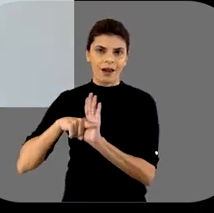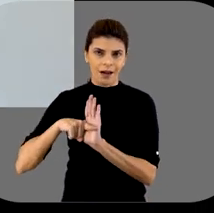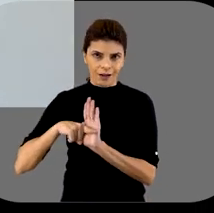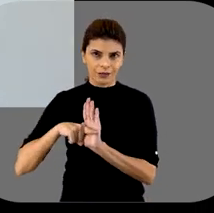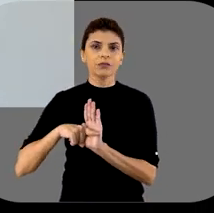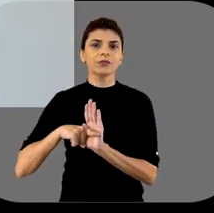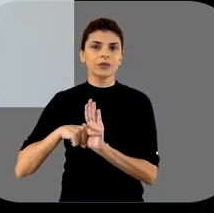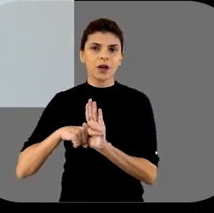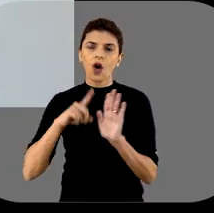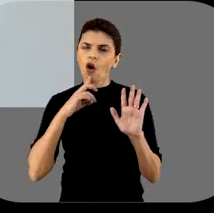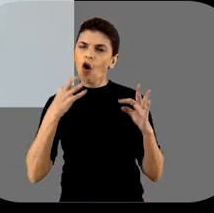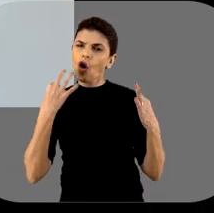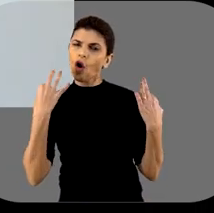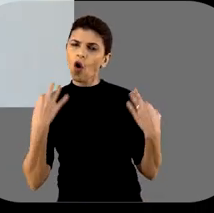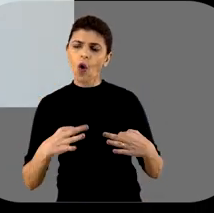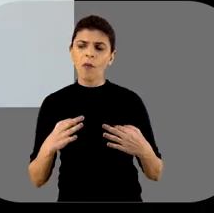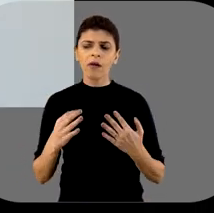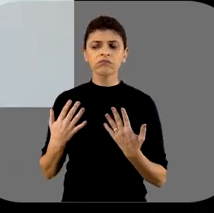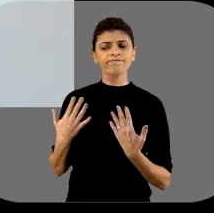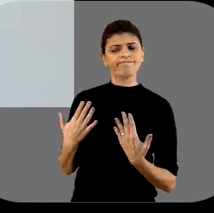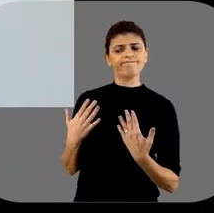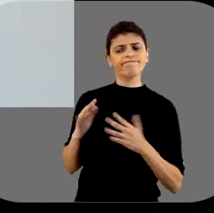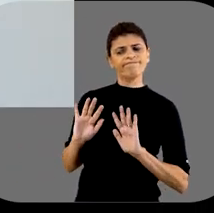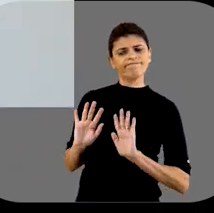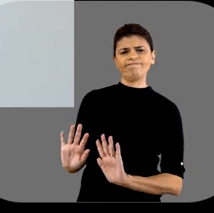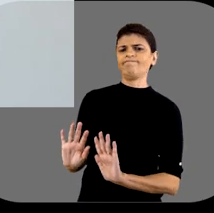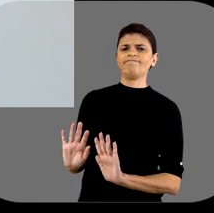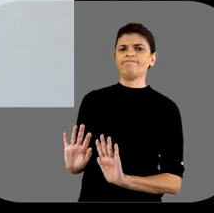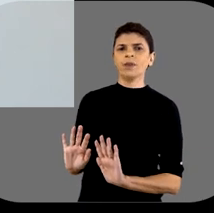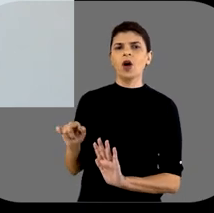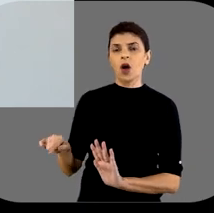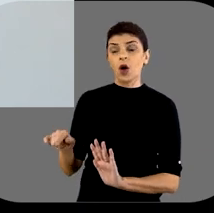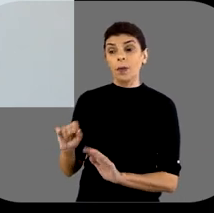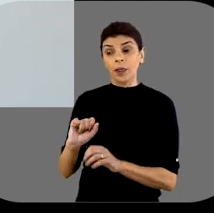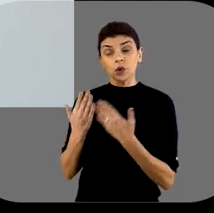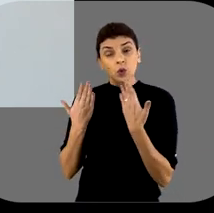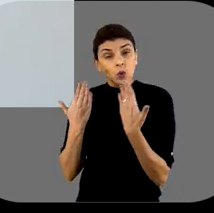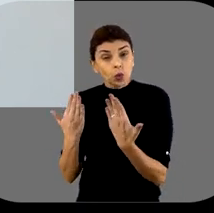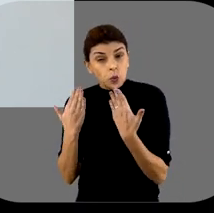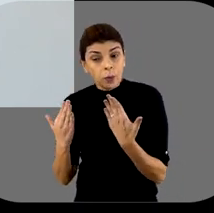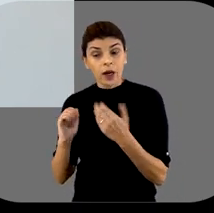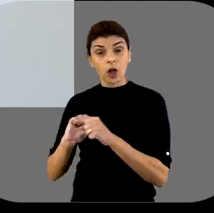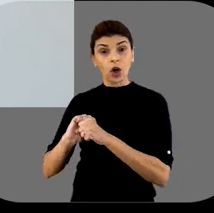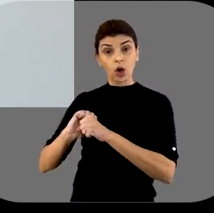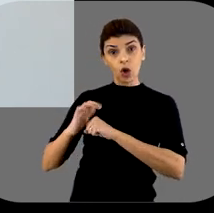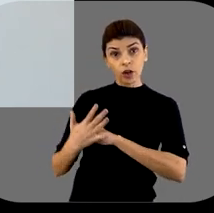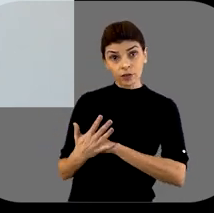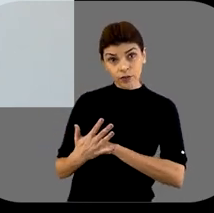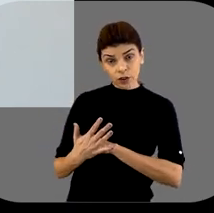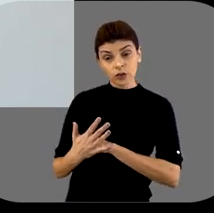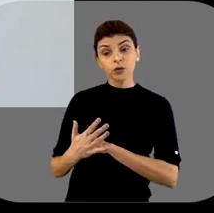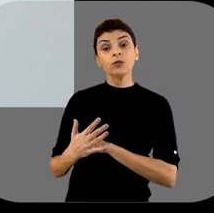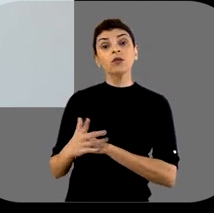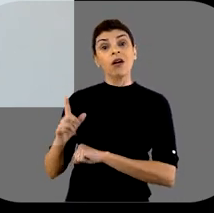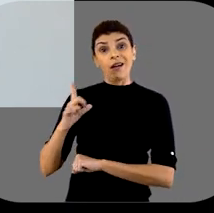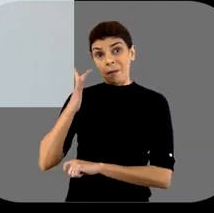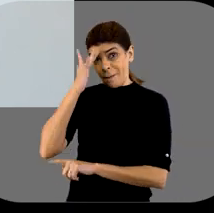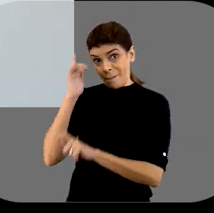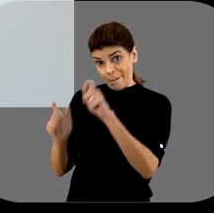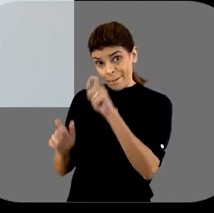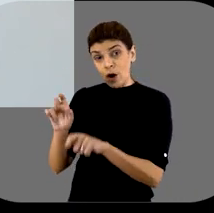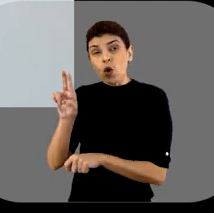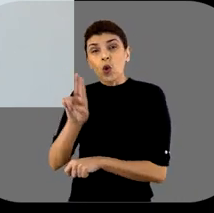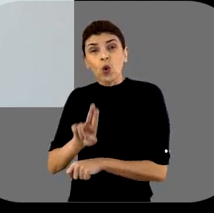negativo. Então, o descartar, um caso, uma suspeita de